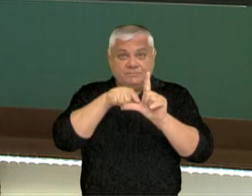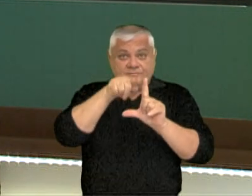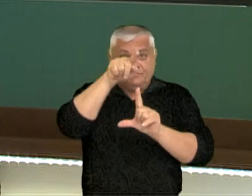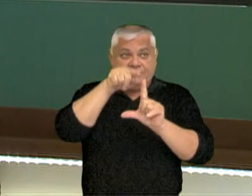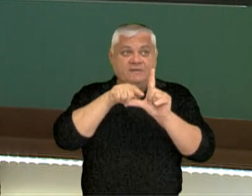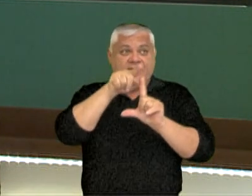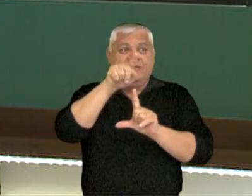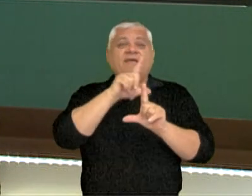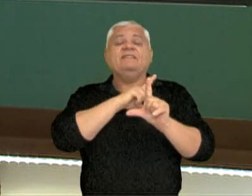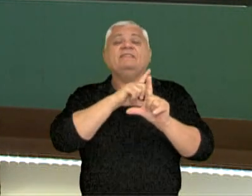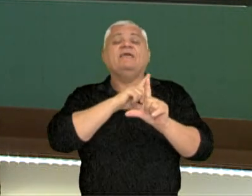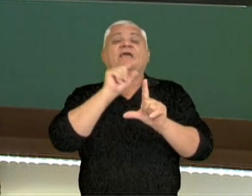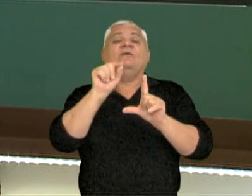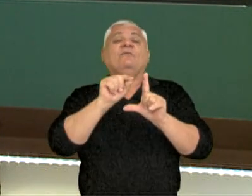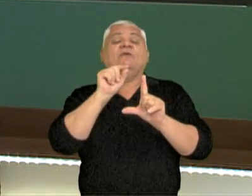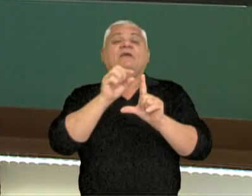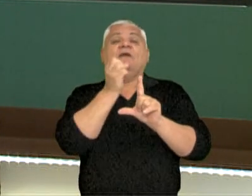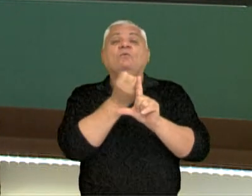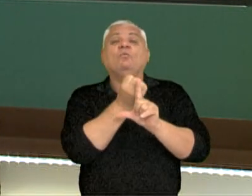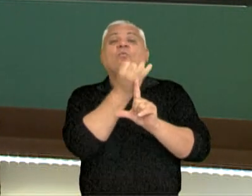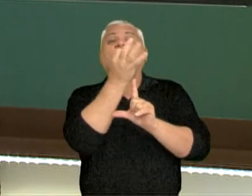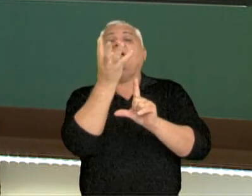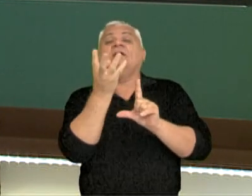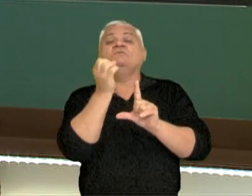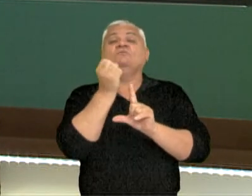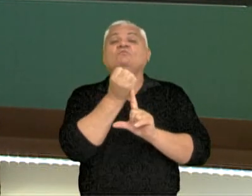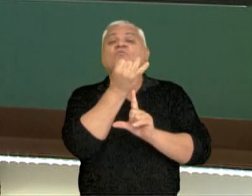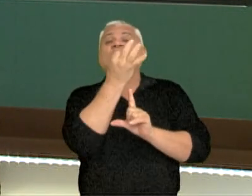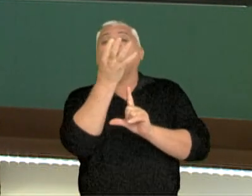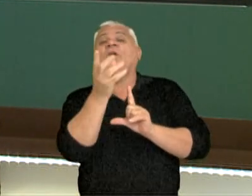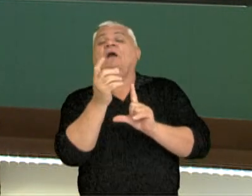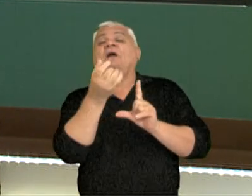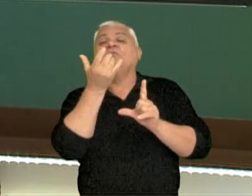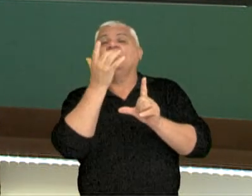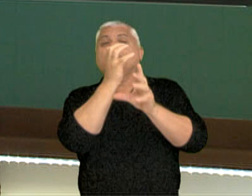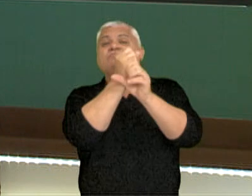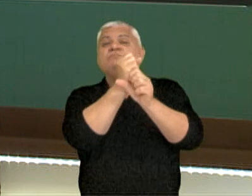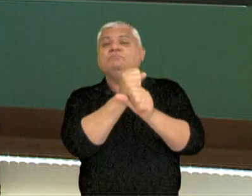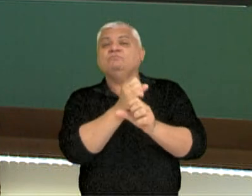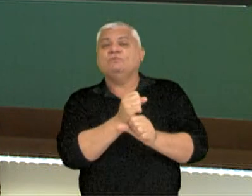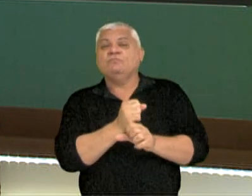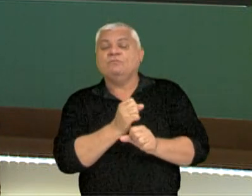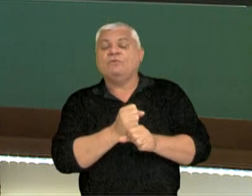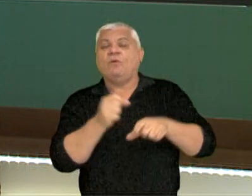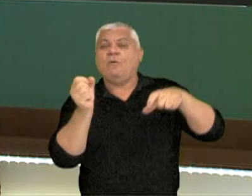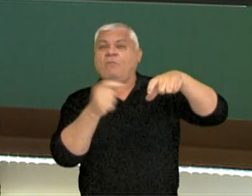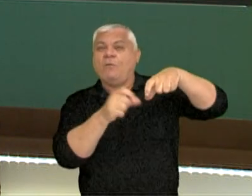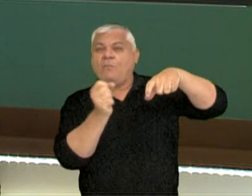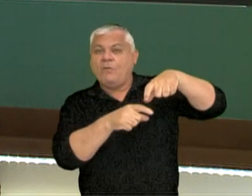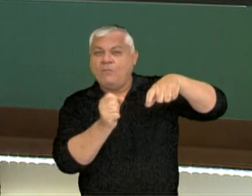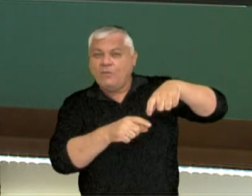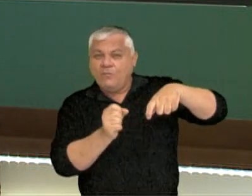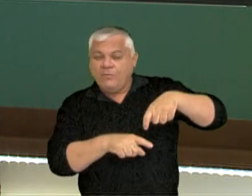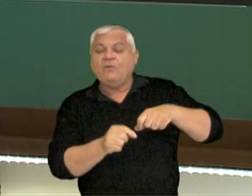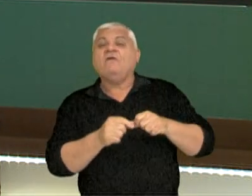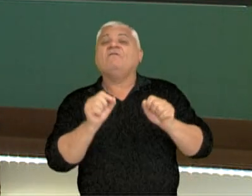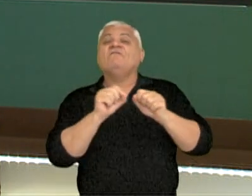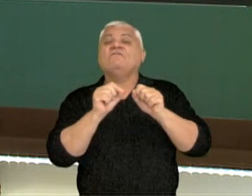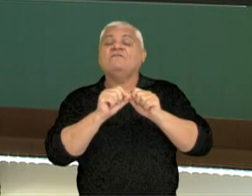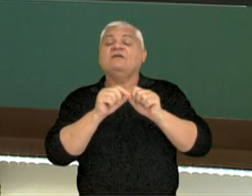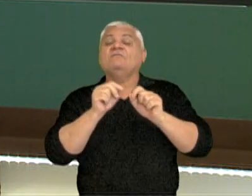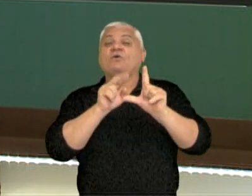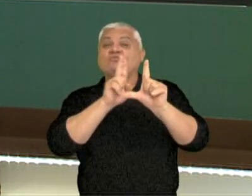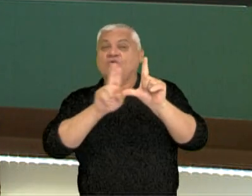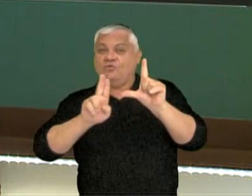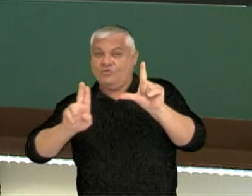ele relaciona a quantidade de pontos que cada jogador fez, né, com relação ao nome